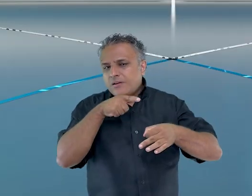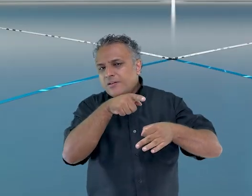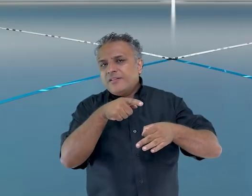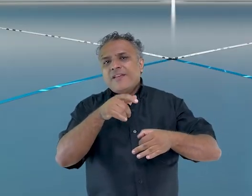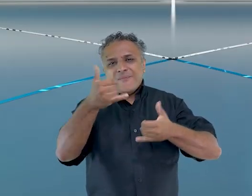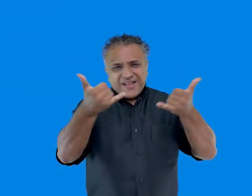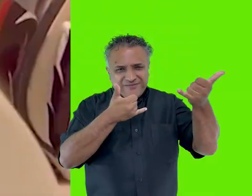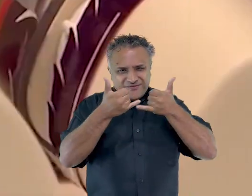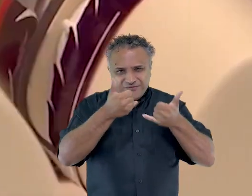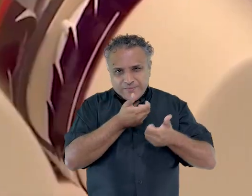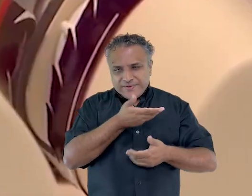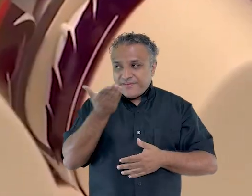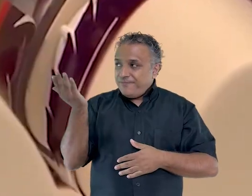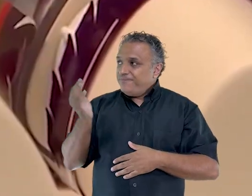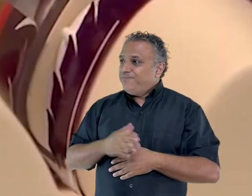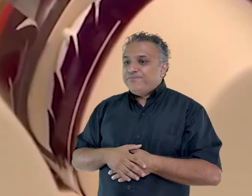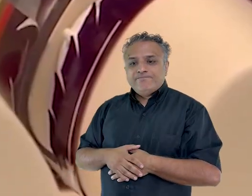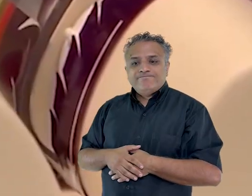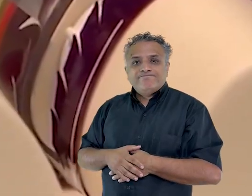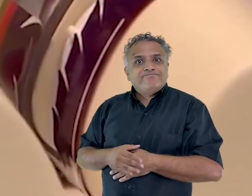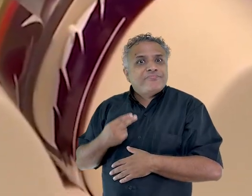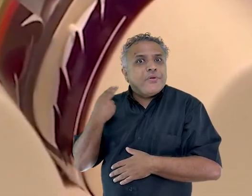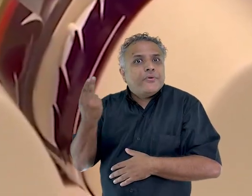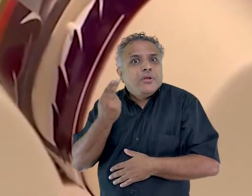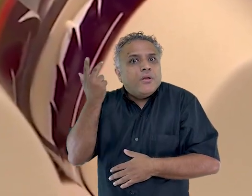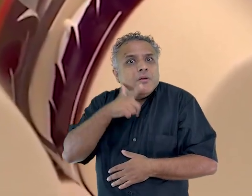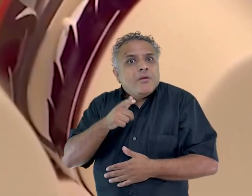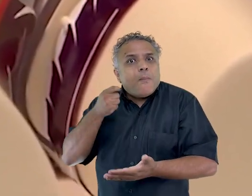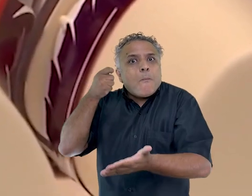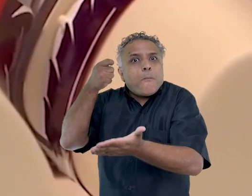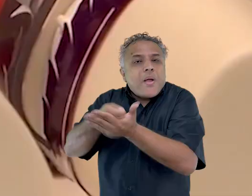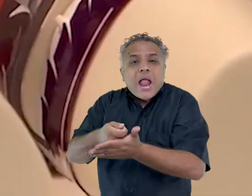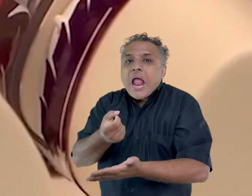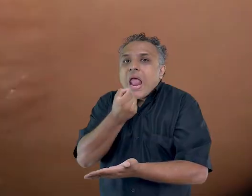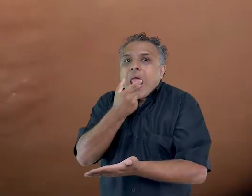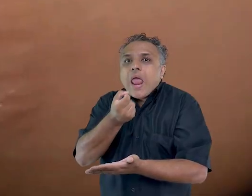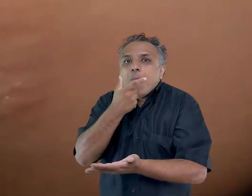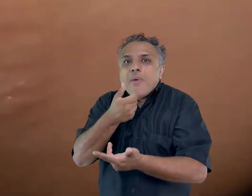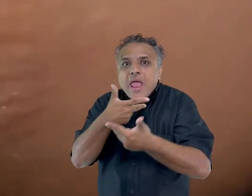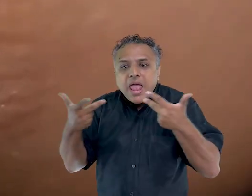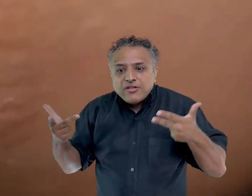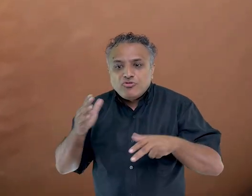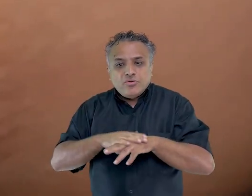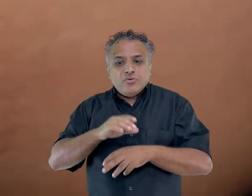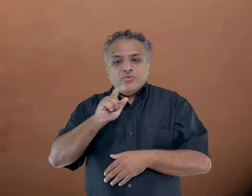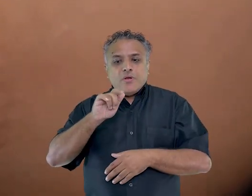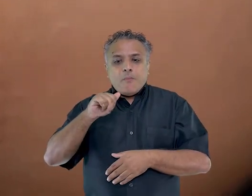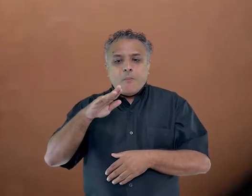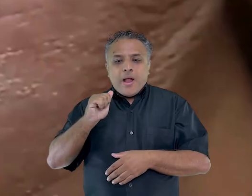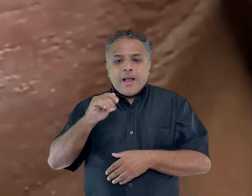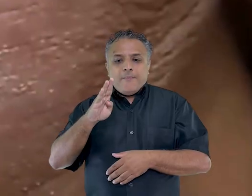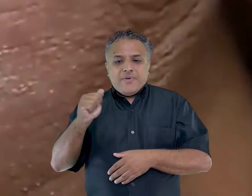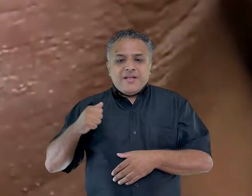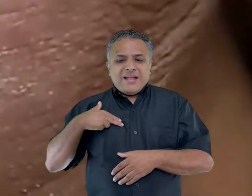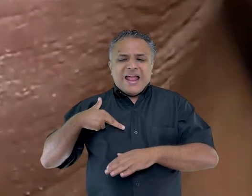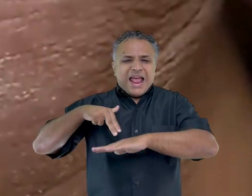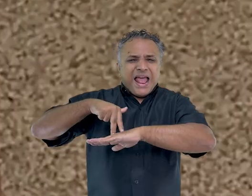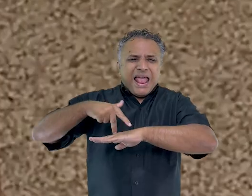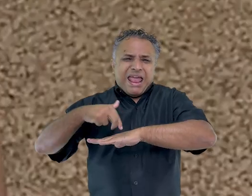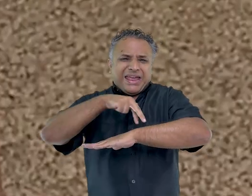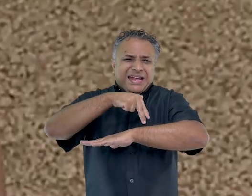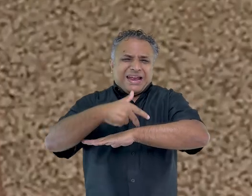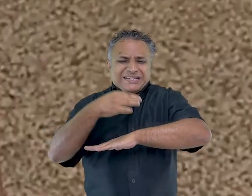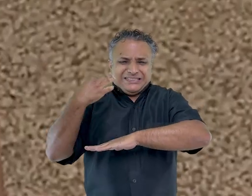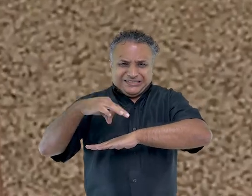mais informações. Sem condições de arcar com os custos do medicamento Guselkumab, receitado para artrite psoriásica,